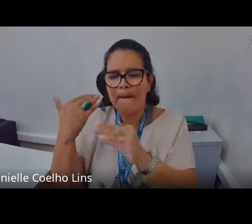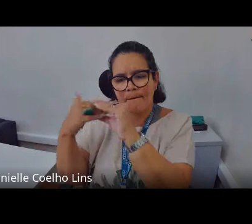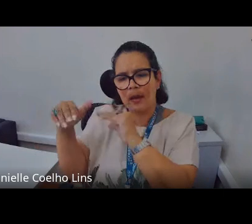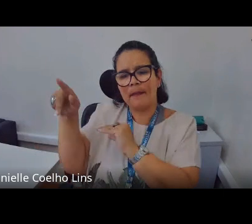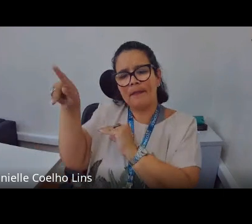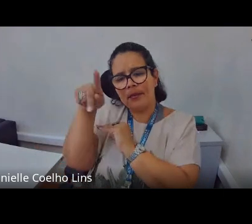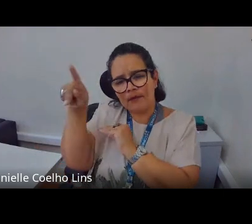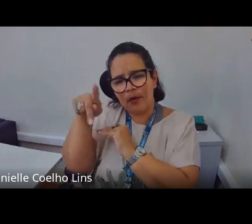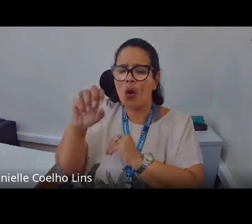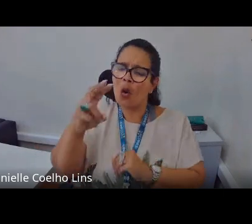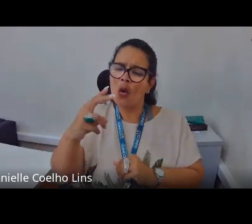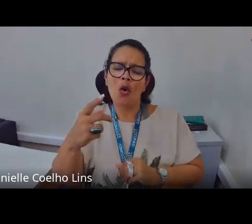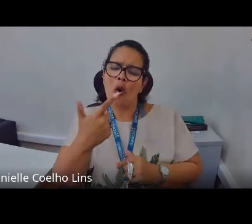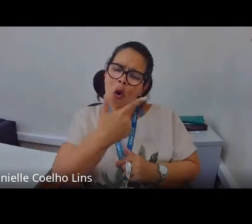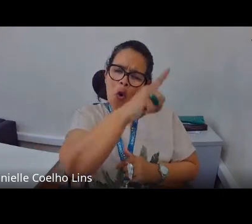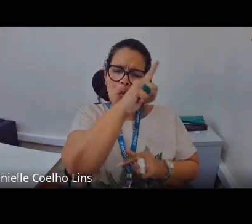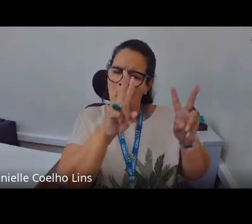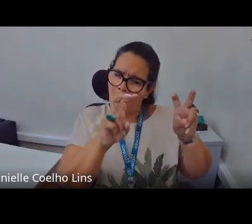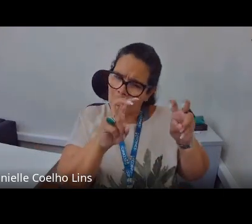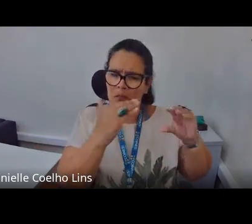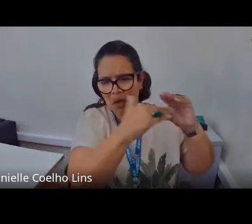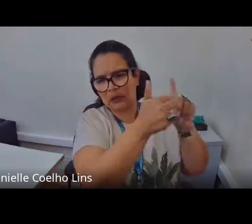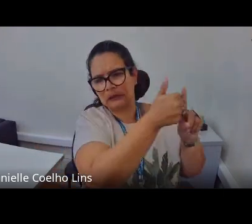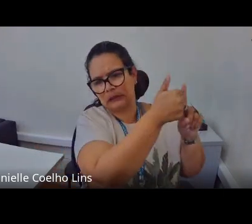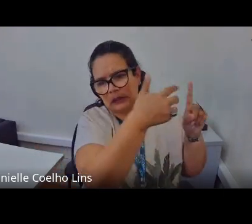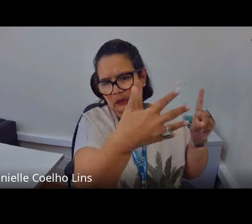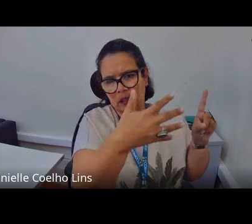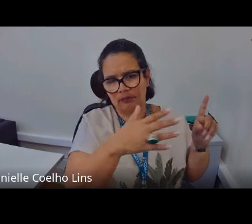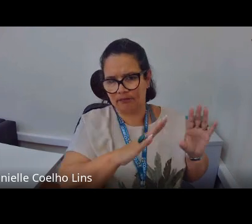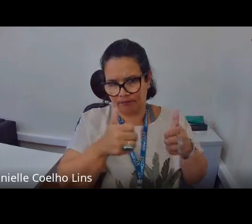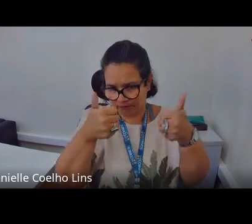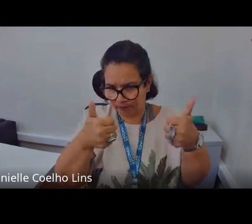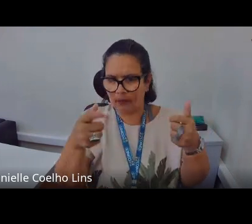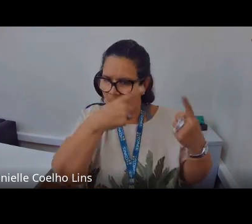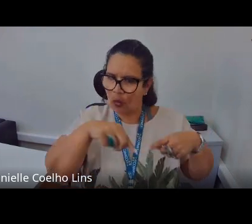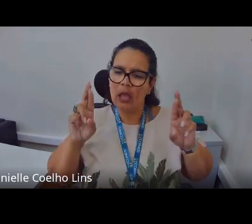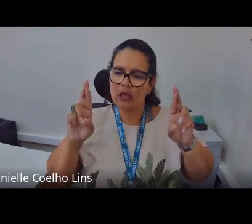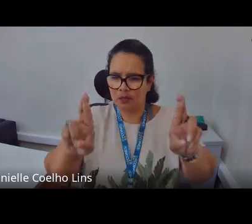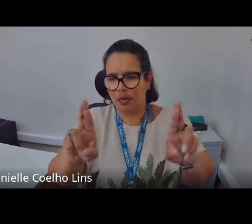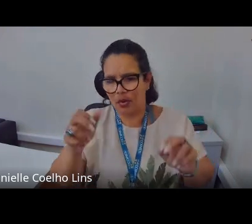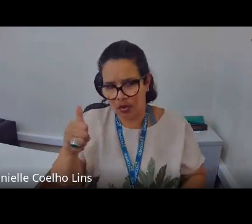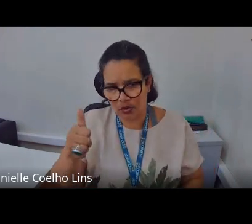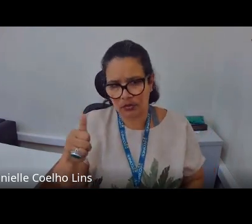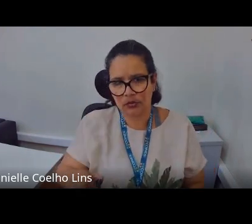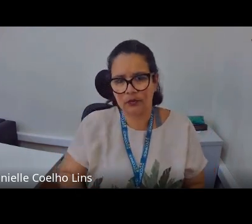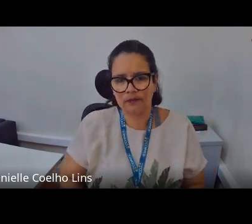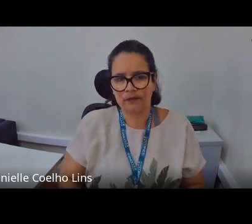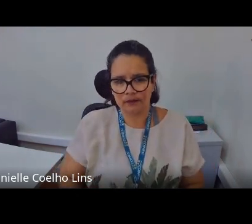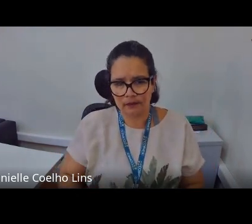professor. Qualquer dúvida também, pode mandar um e-mail para o professor, ou então para aquele e-mail extensão, tá? Que